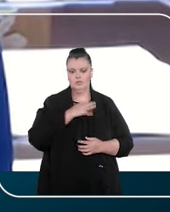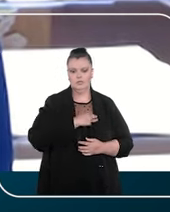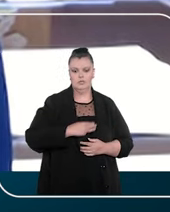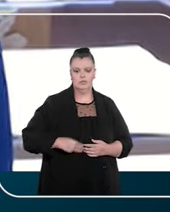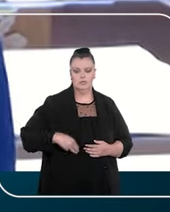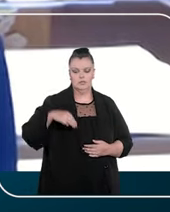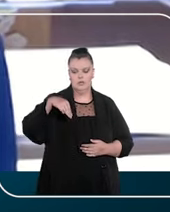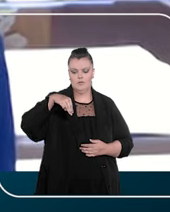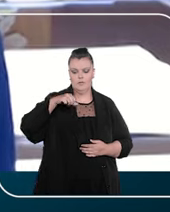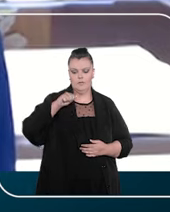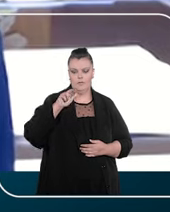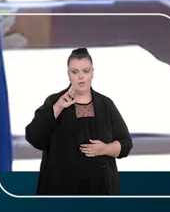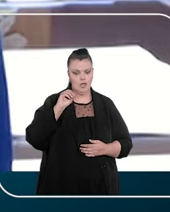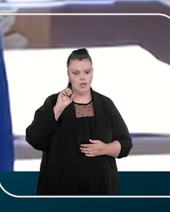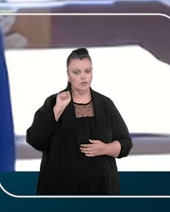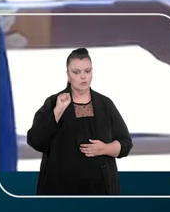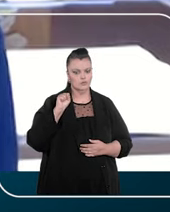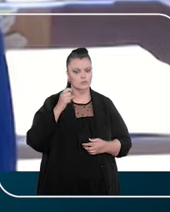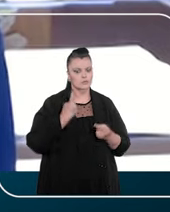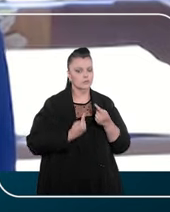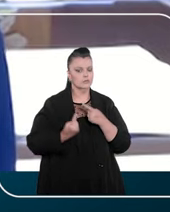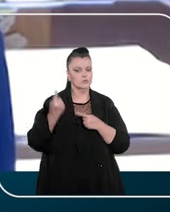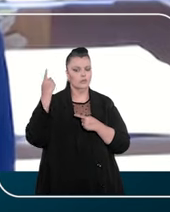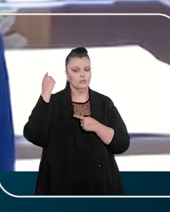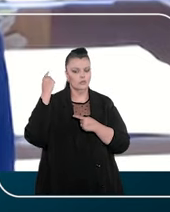as minhas homenagens. Muito antes de se pensar nisso,